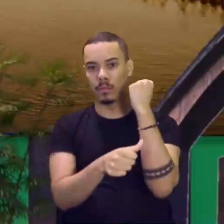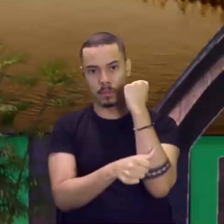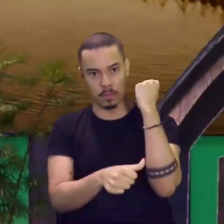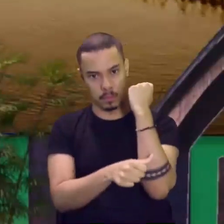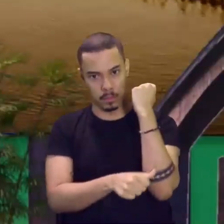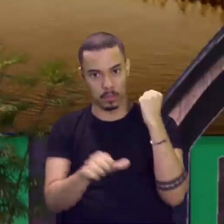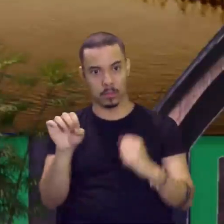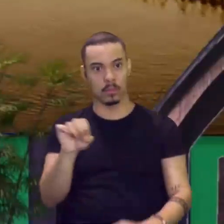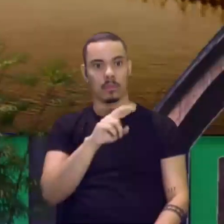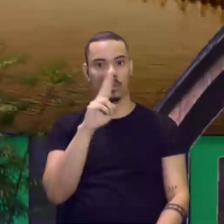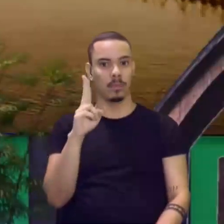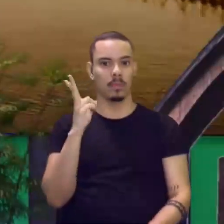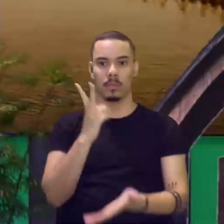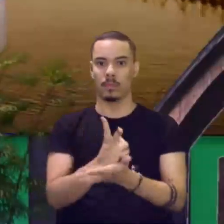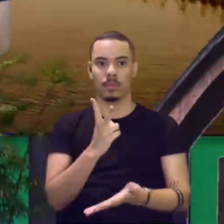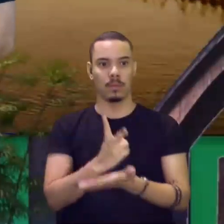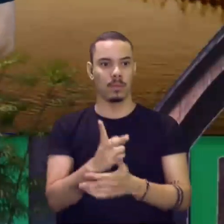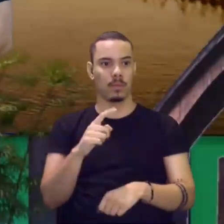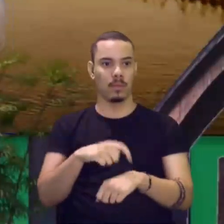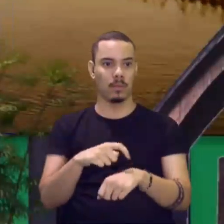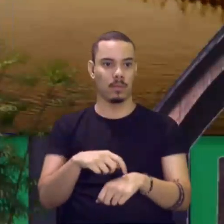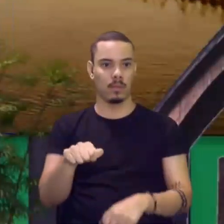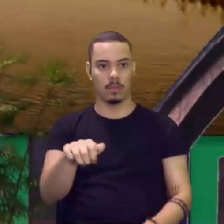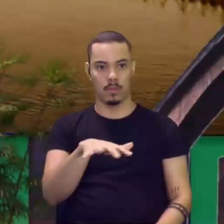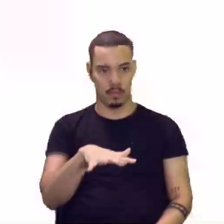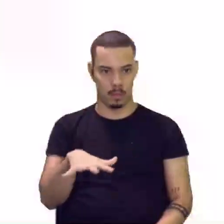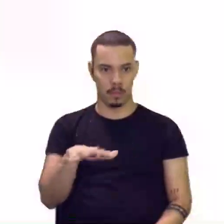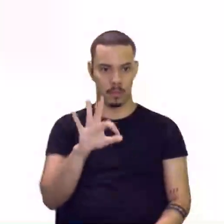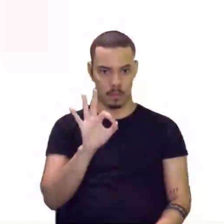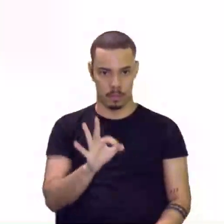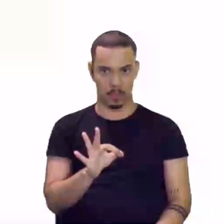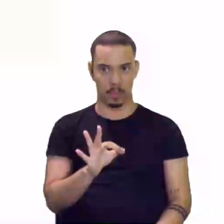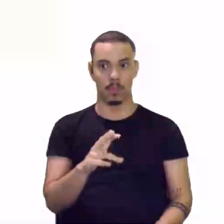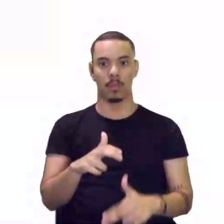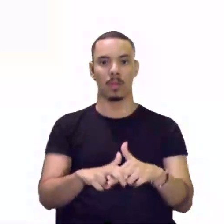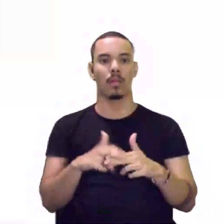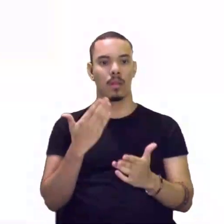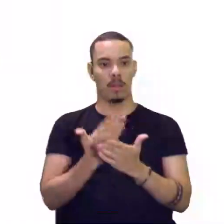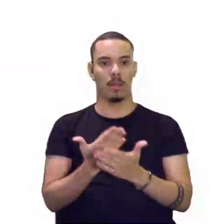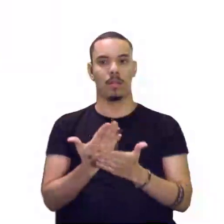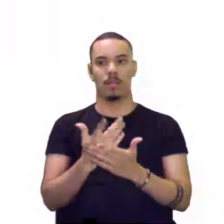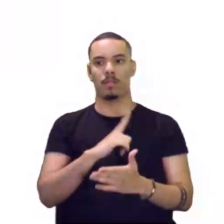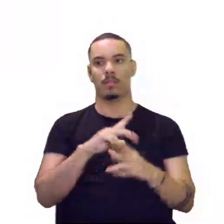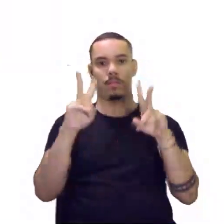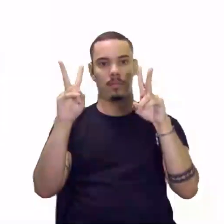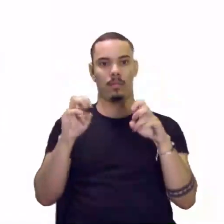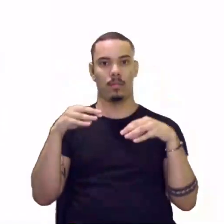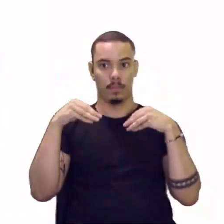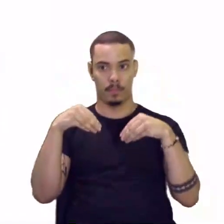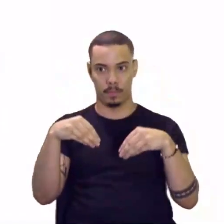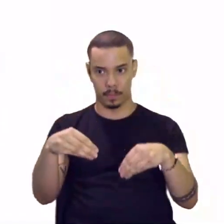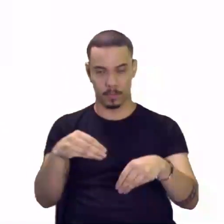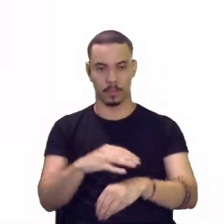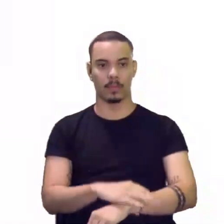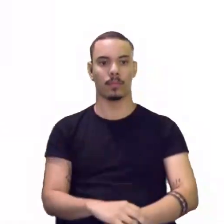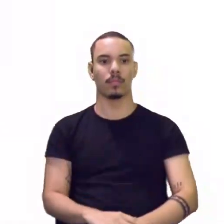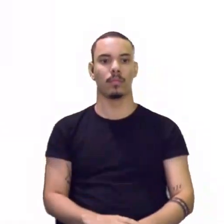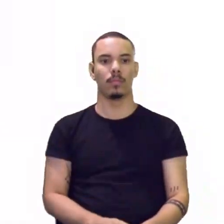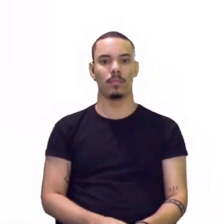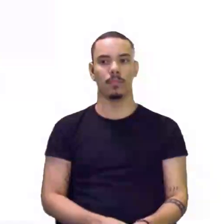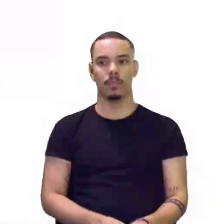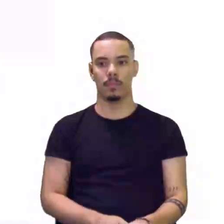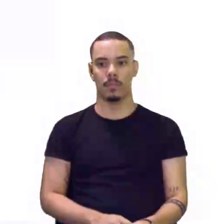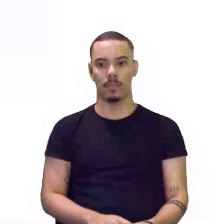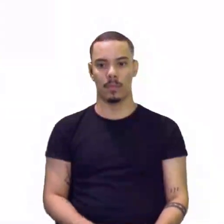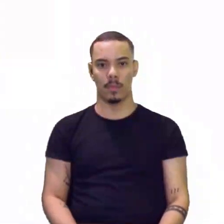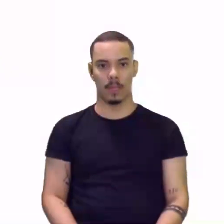interesse. Sempre houve interesse. No tempo e no espaço. Muito bem. Vamos lá? É por isso que nossa aula tem a temática território, né? Formação territorial, exatamente.